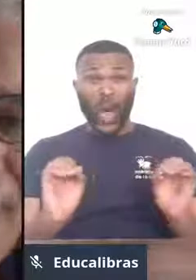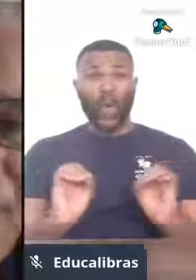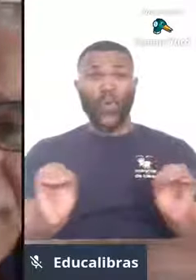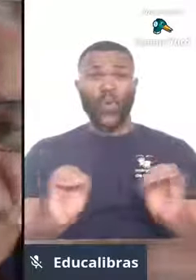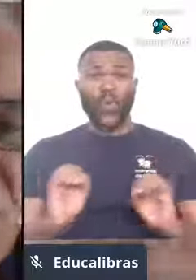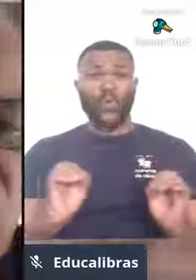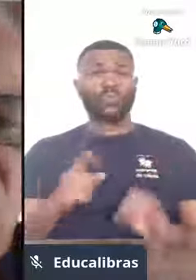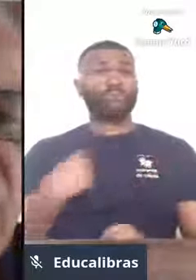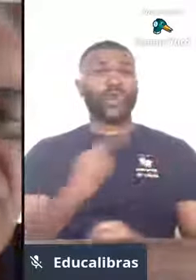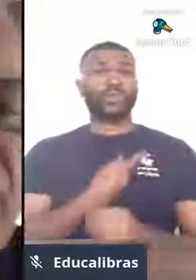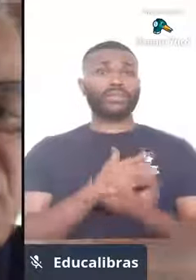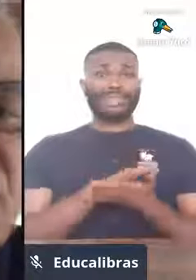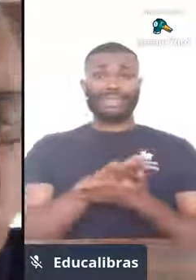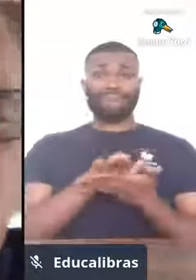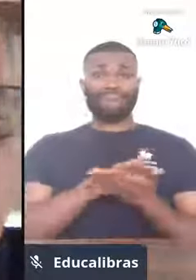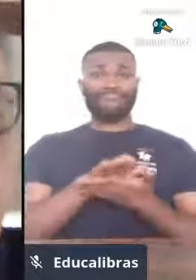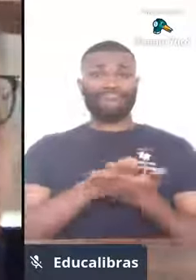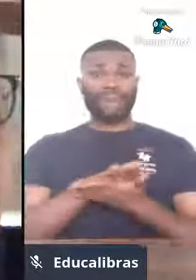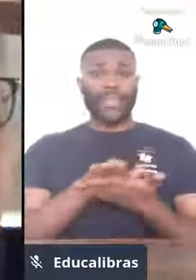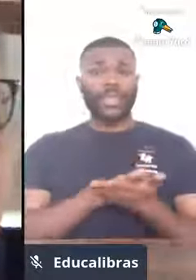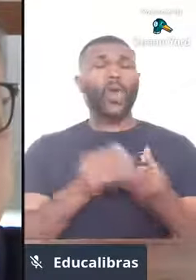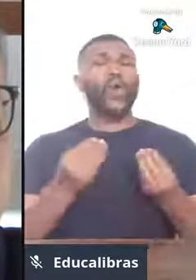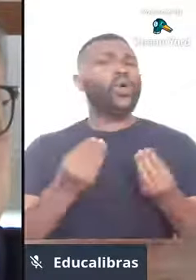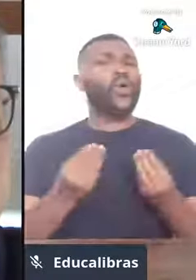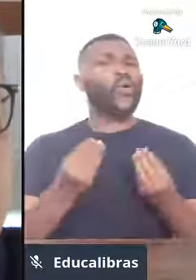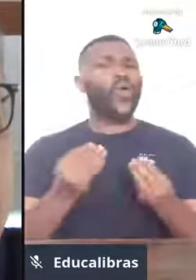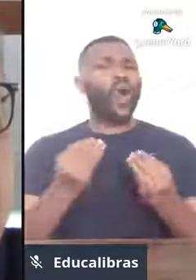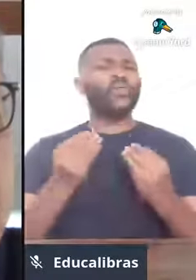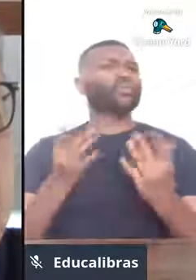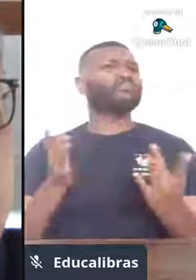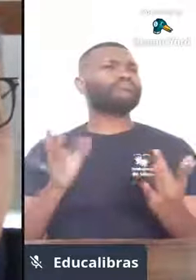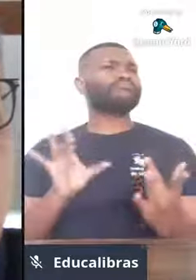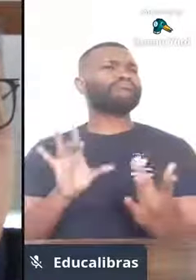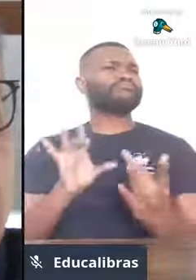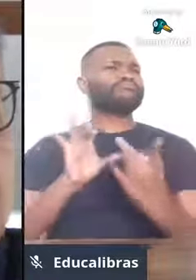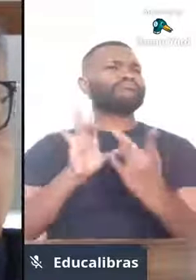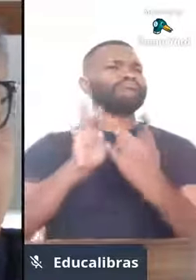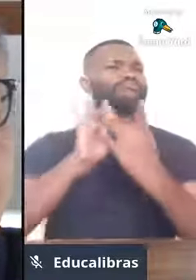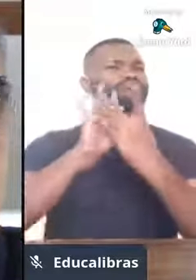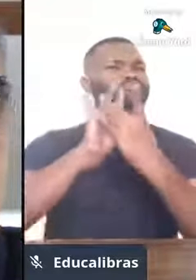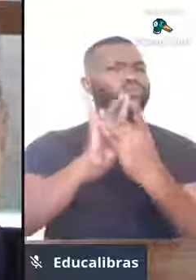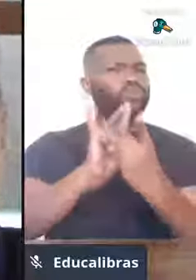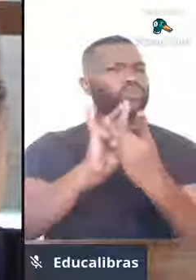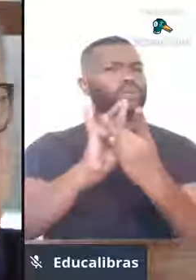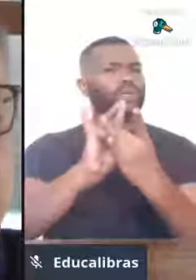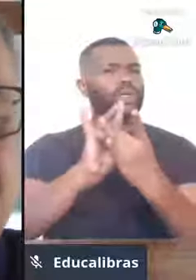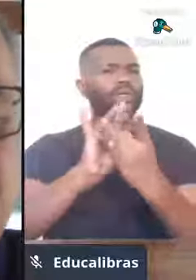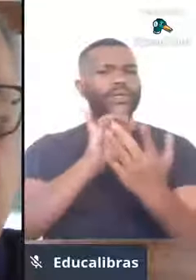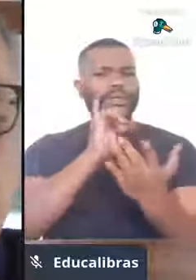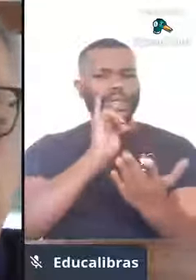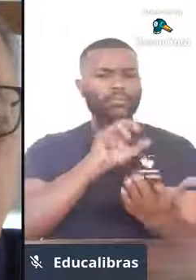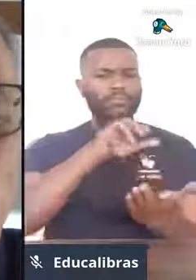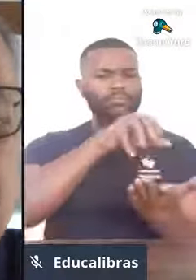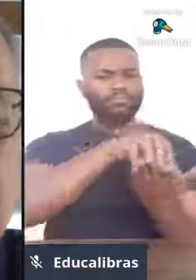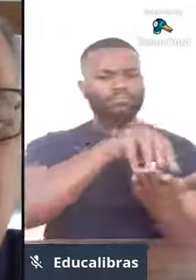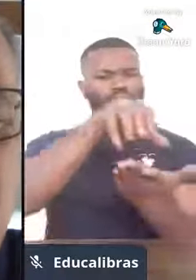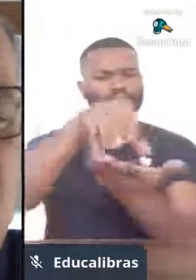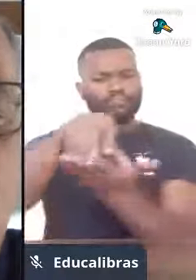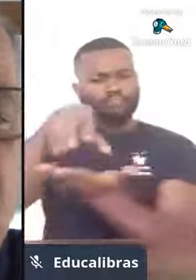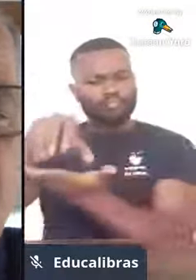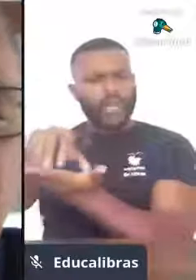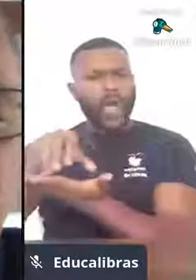nada. Então, como é que faz para conectar todas essas instituições de grande vontade, de